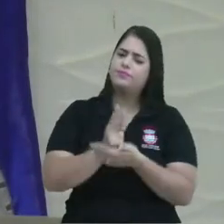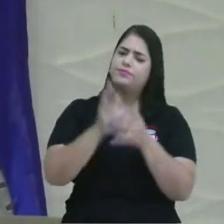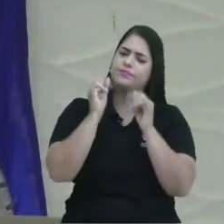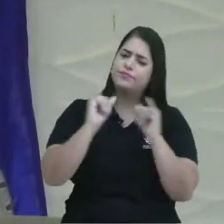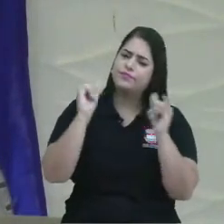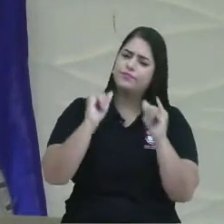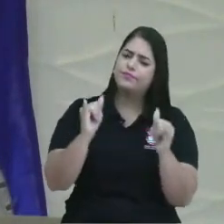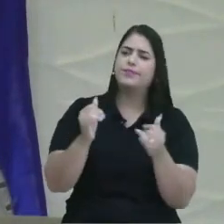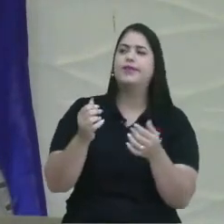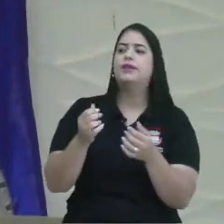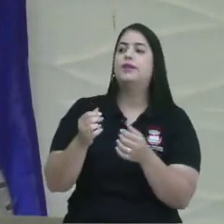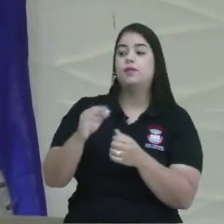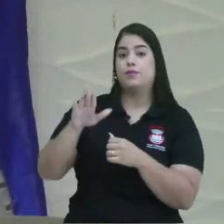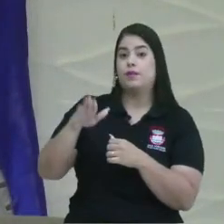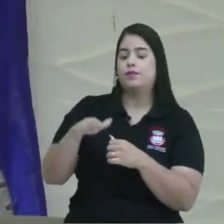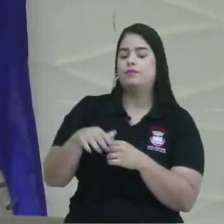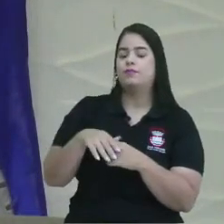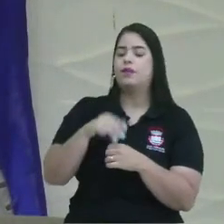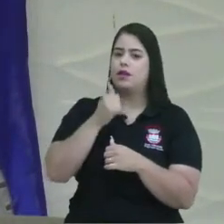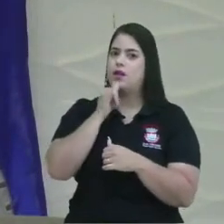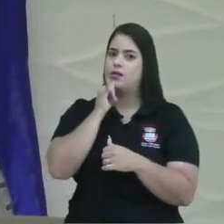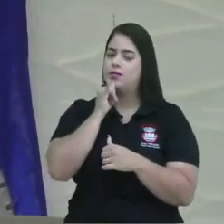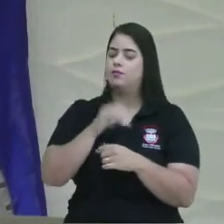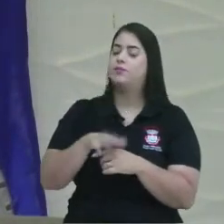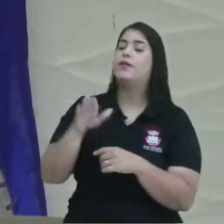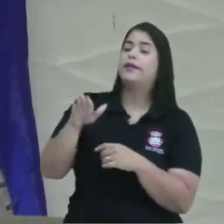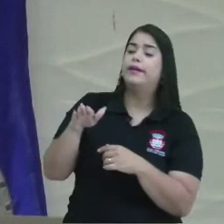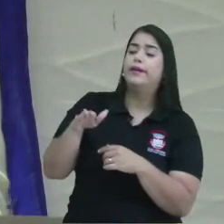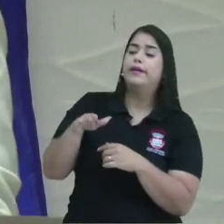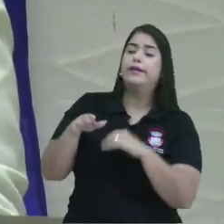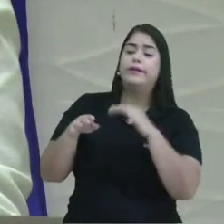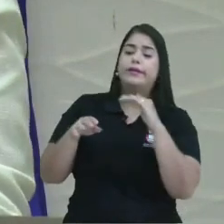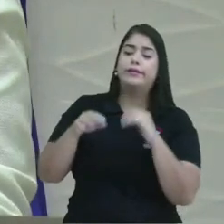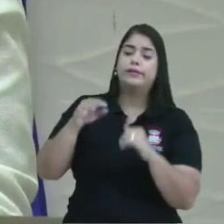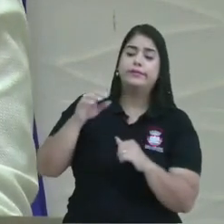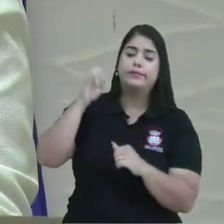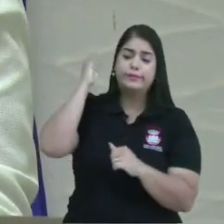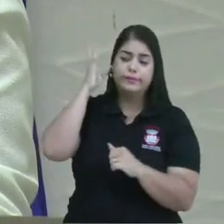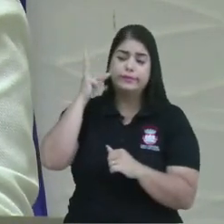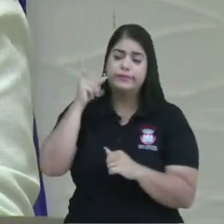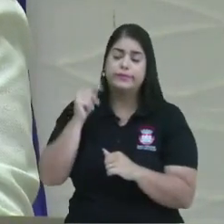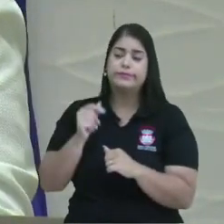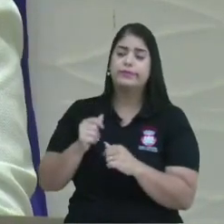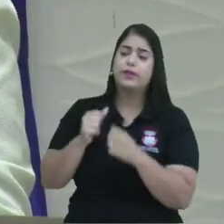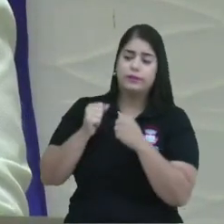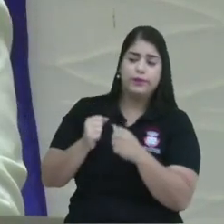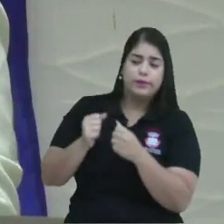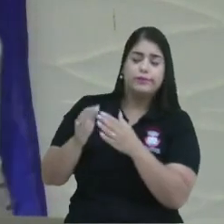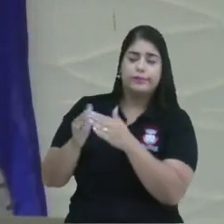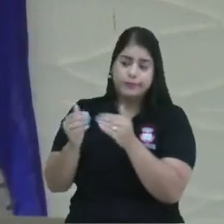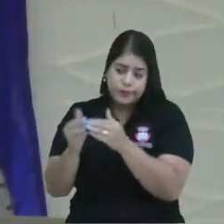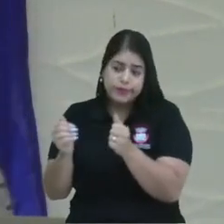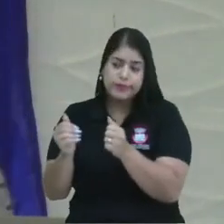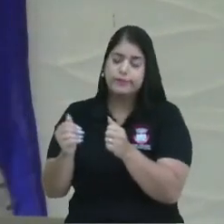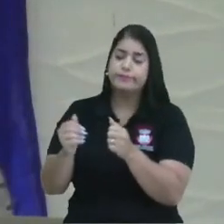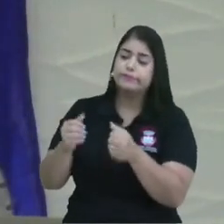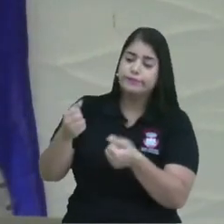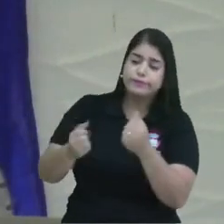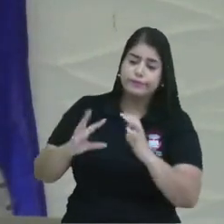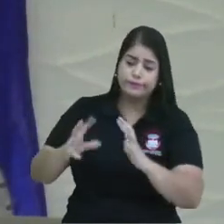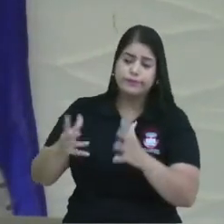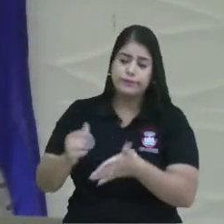trator para a terra. Agora eu quero com a condição para atender todo mundo que nos procurar. Porque não adianta a gente fazer para um e para outros,